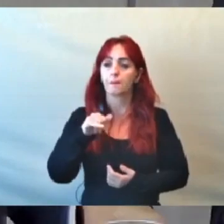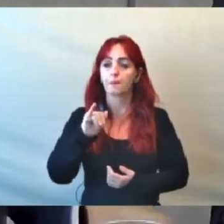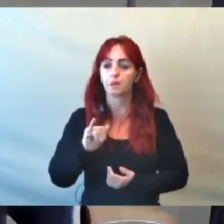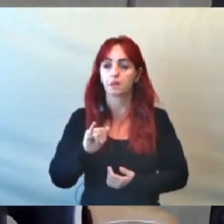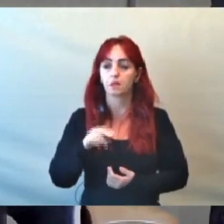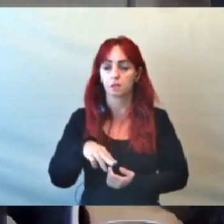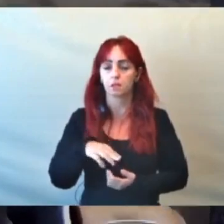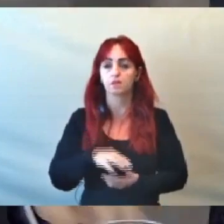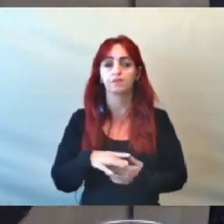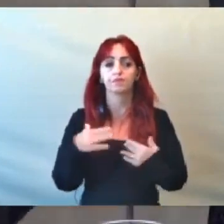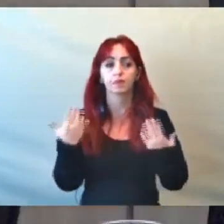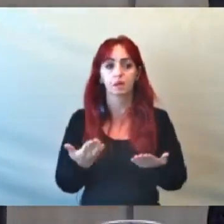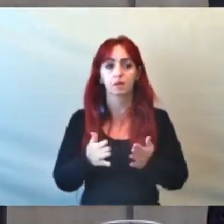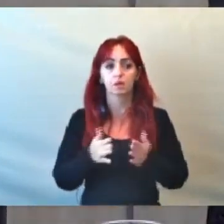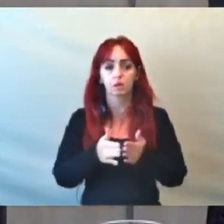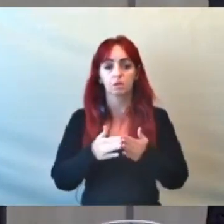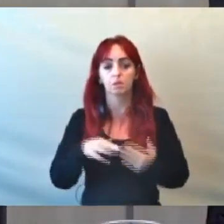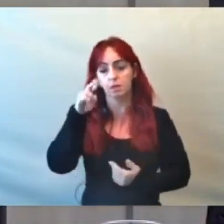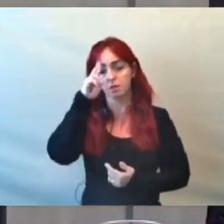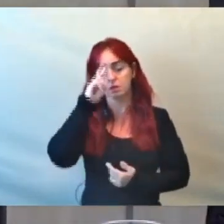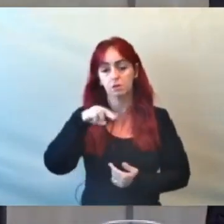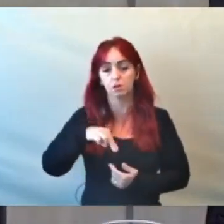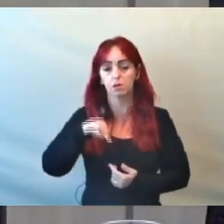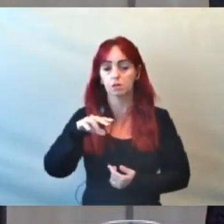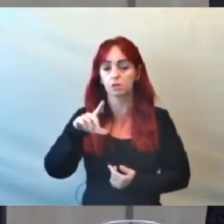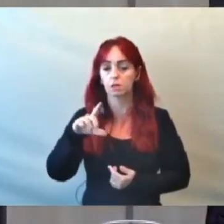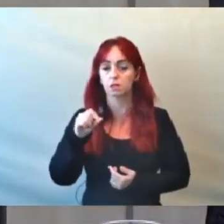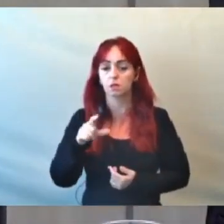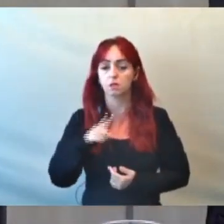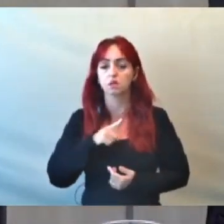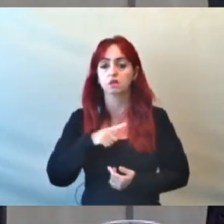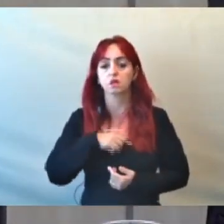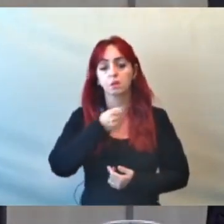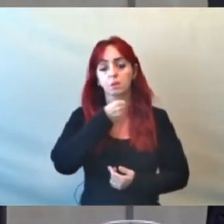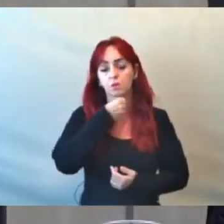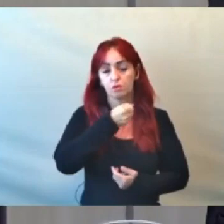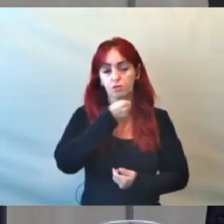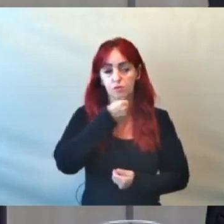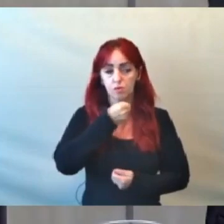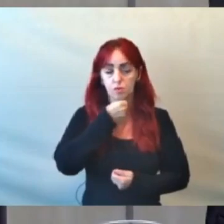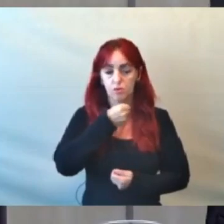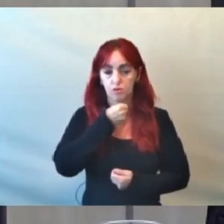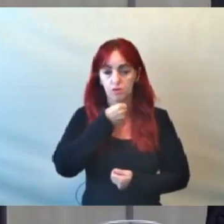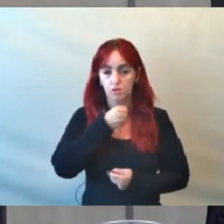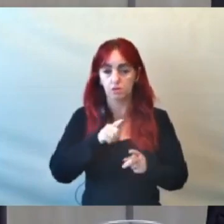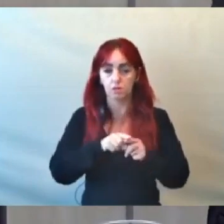que abra o microfone, se possível, né? E a tela também.